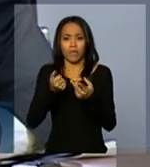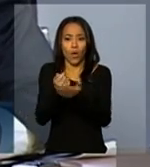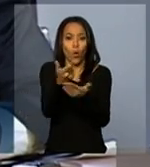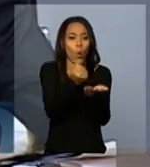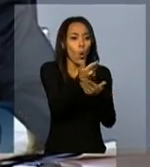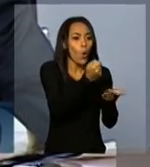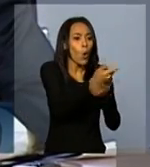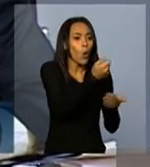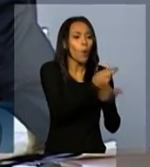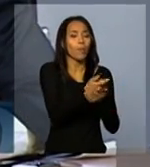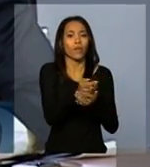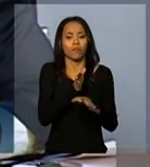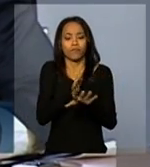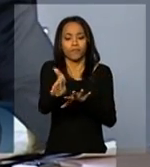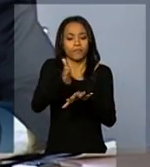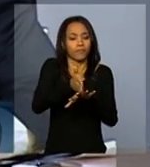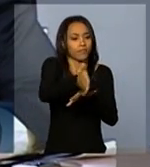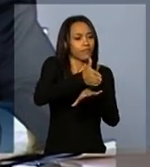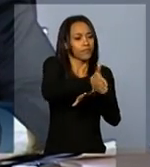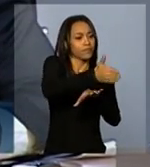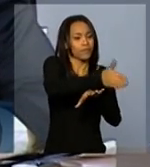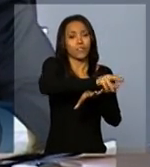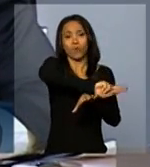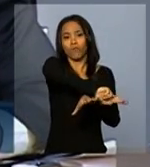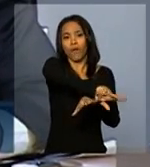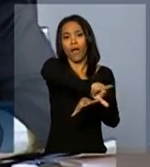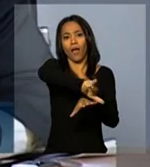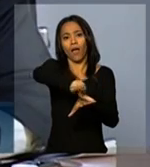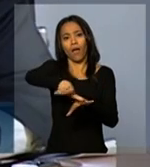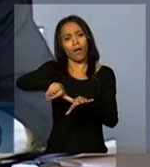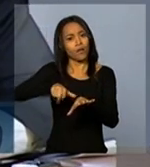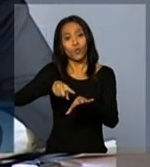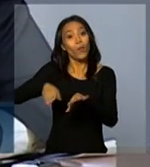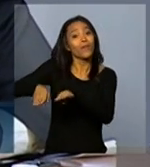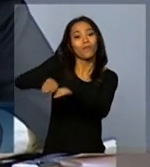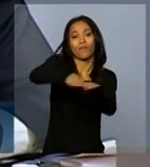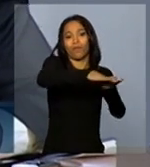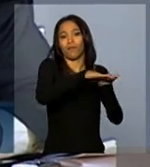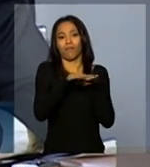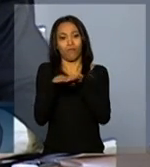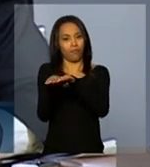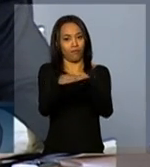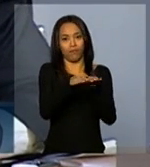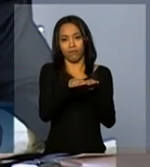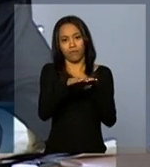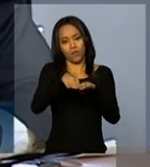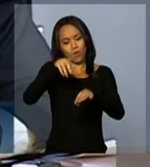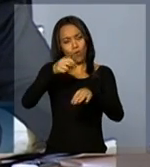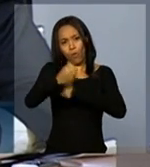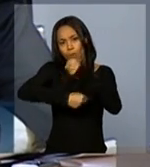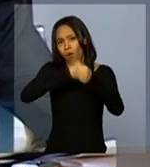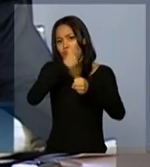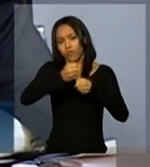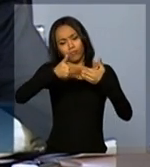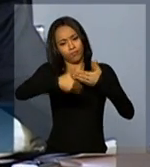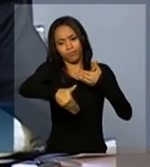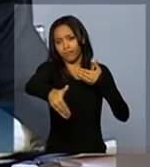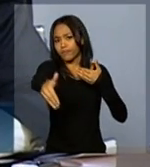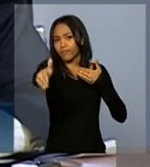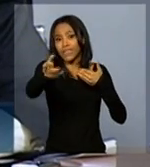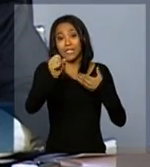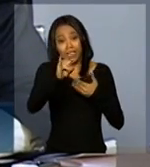são todas com trajetória moderadamente ascendente ao longo do tempo. Se nós